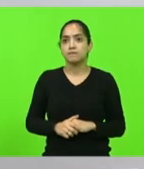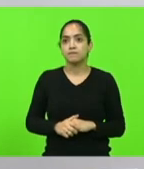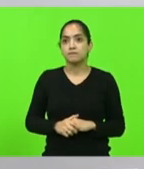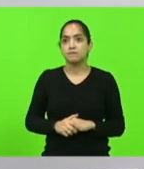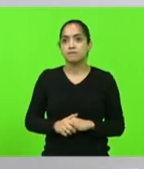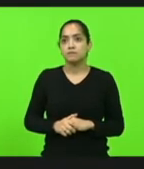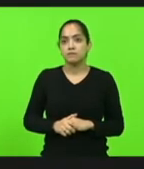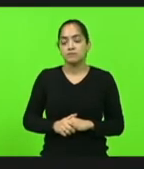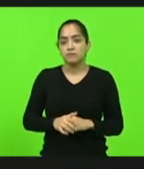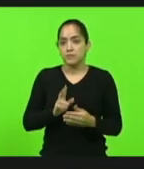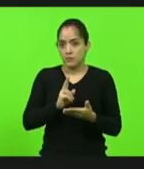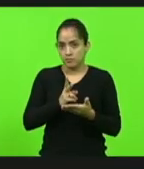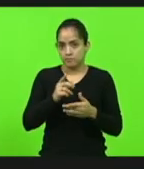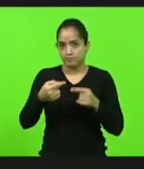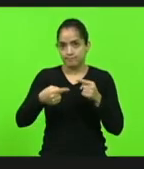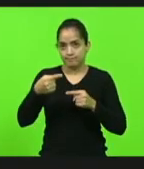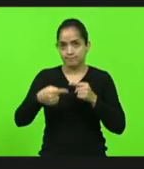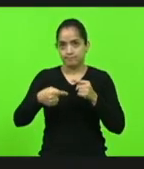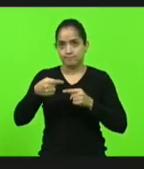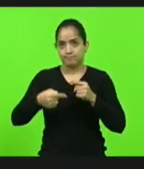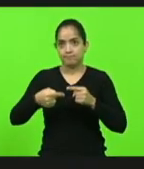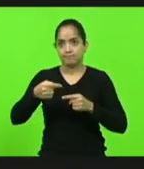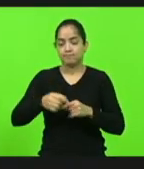e continua em discussão